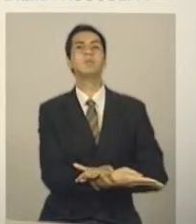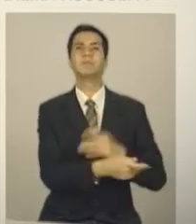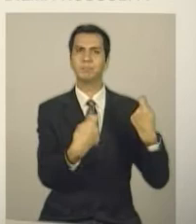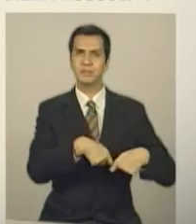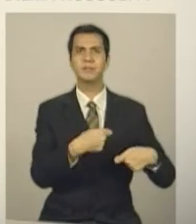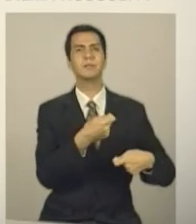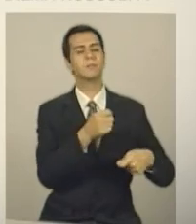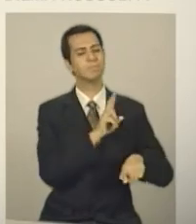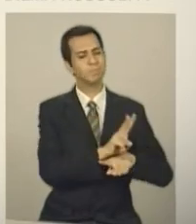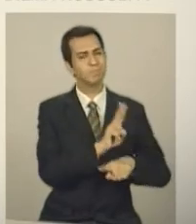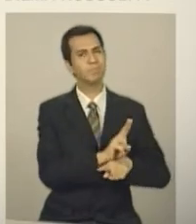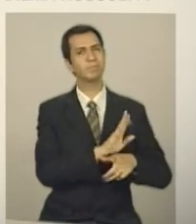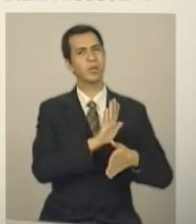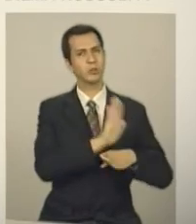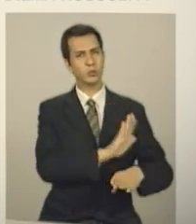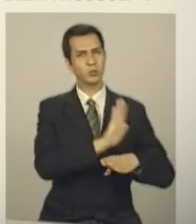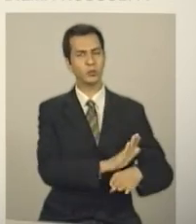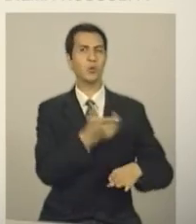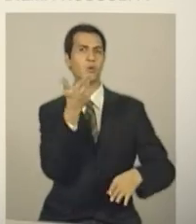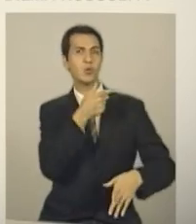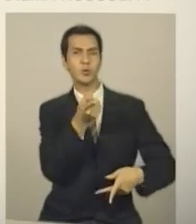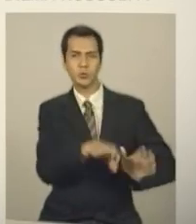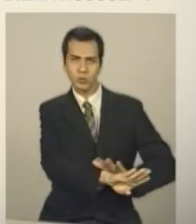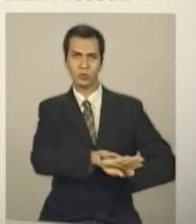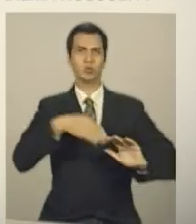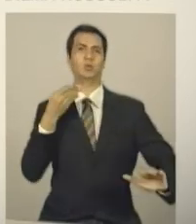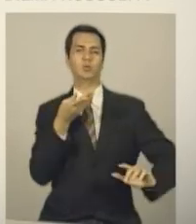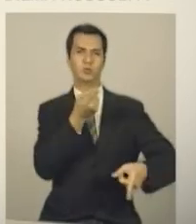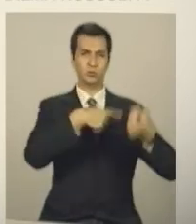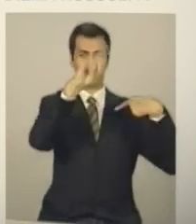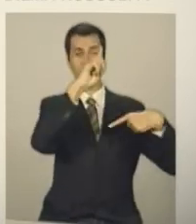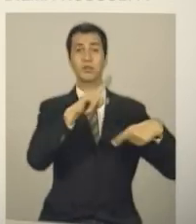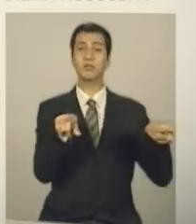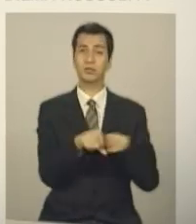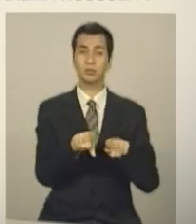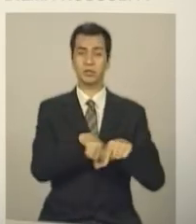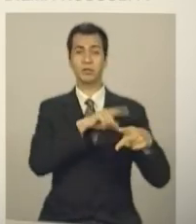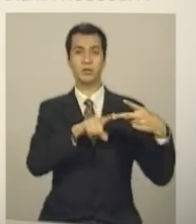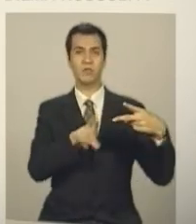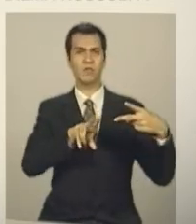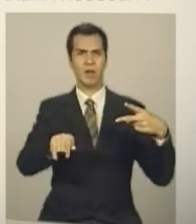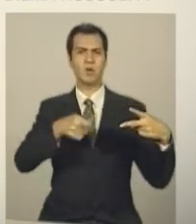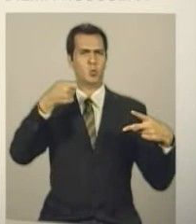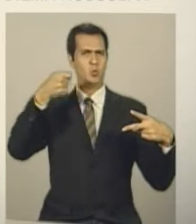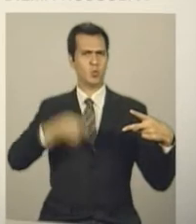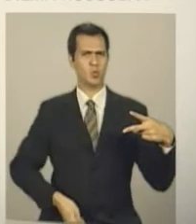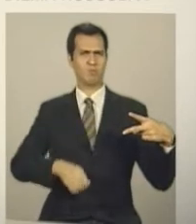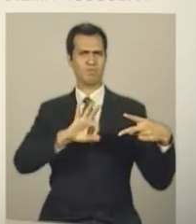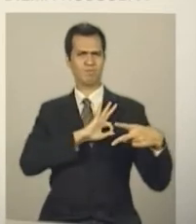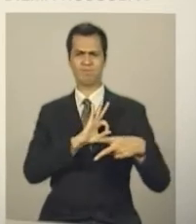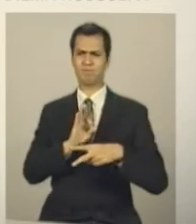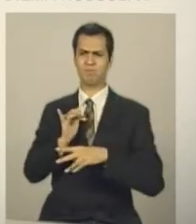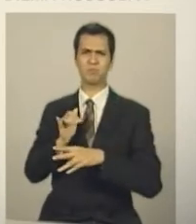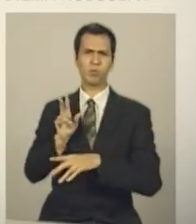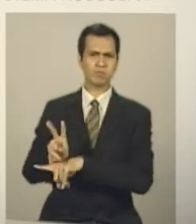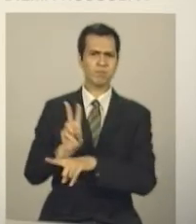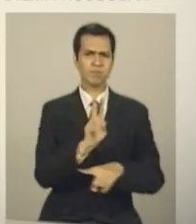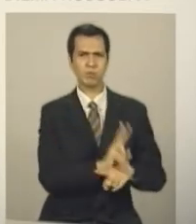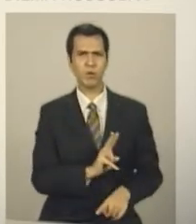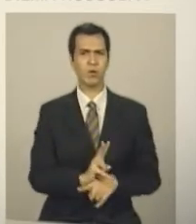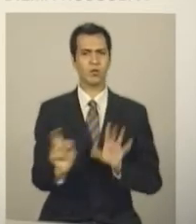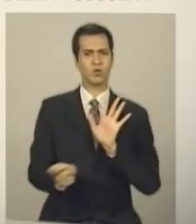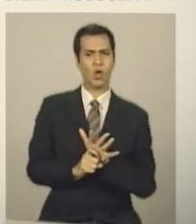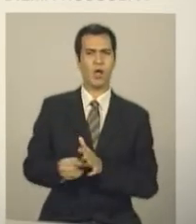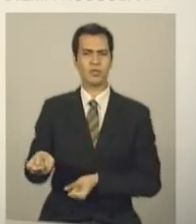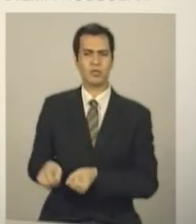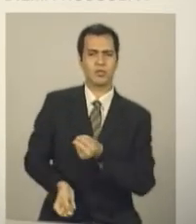acolhimento e apoio para vencer a dependência vamos reprimir duramente o tráfico de drogas e o Crime